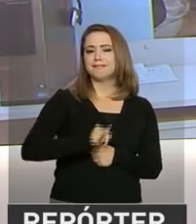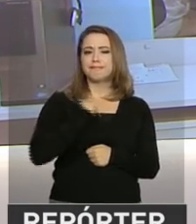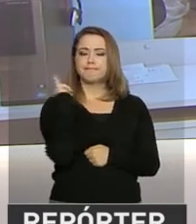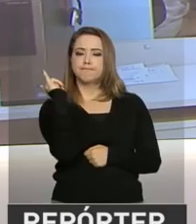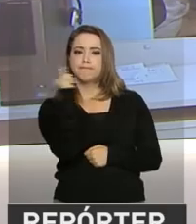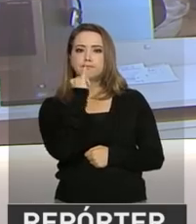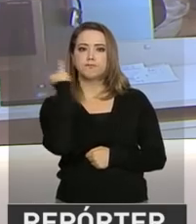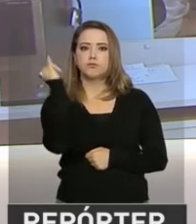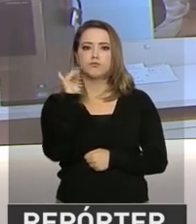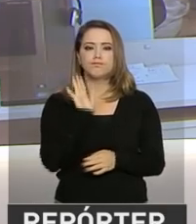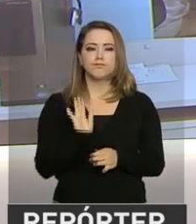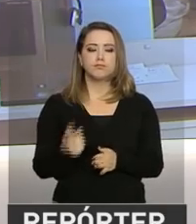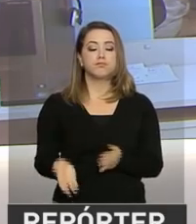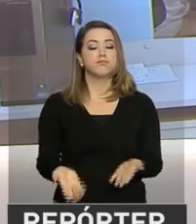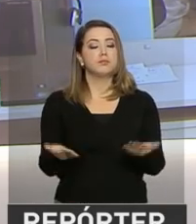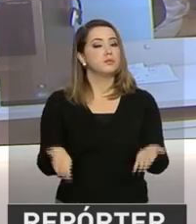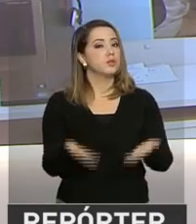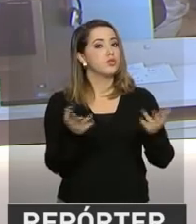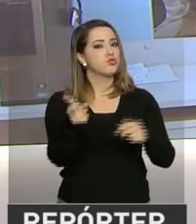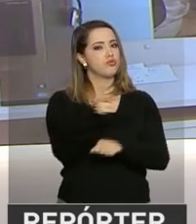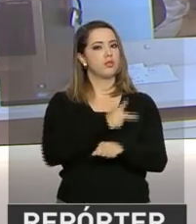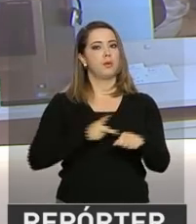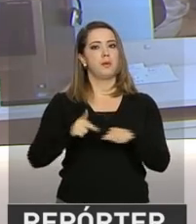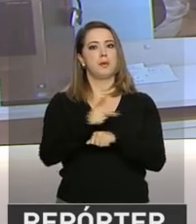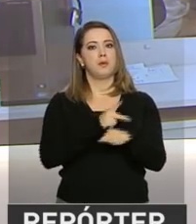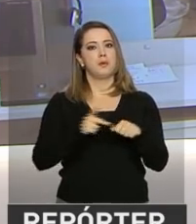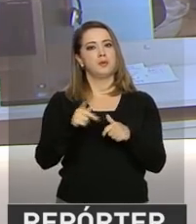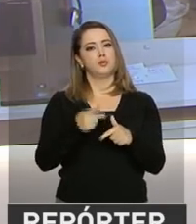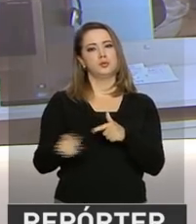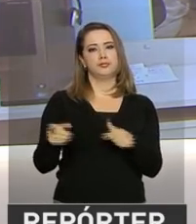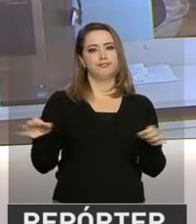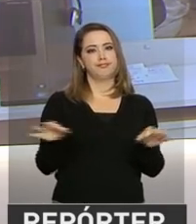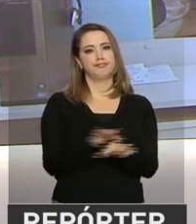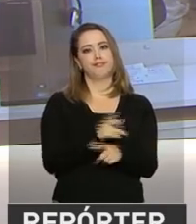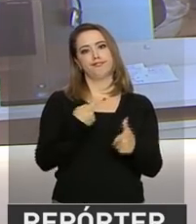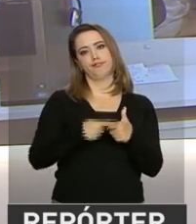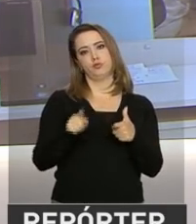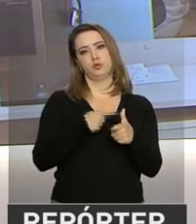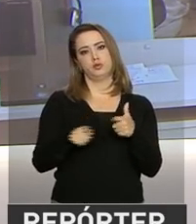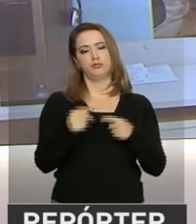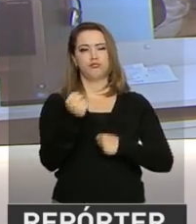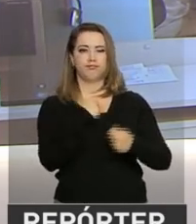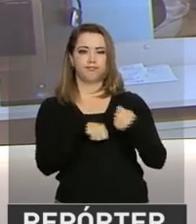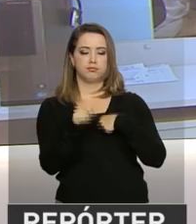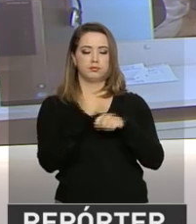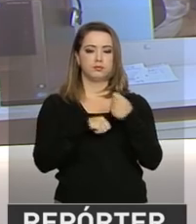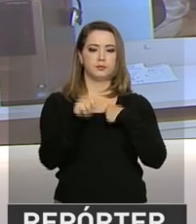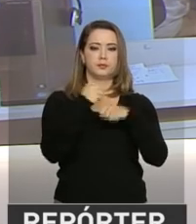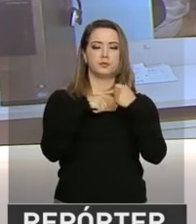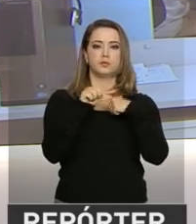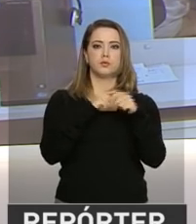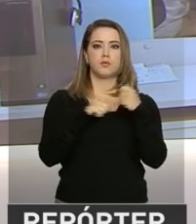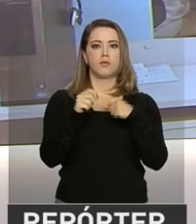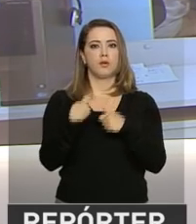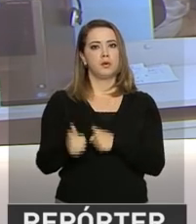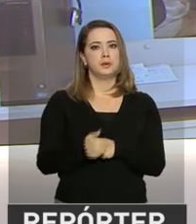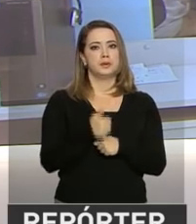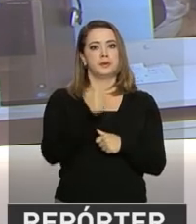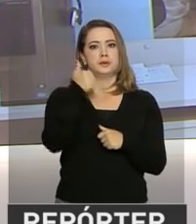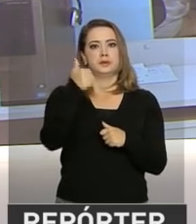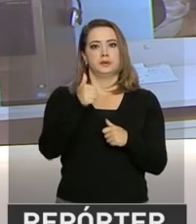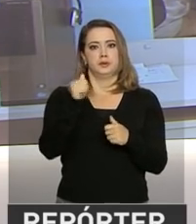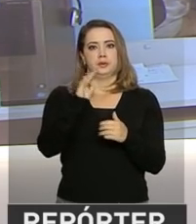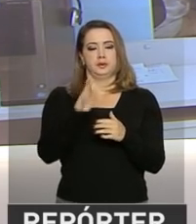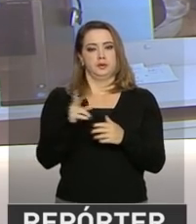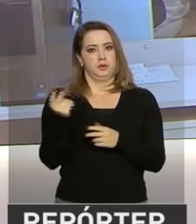para ajudar o país a sair da atual situação financeira superando o déficit das contas públicas e diminuindo